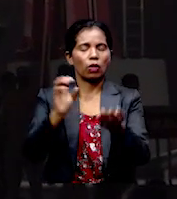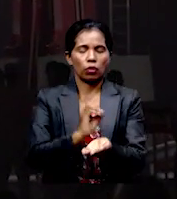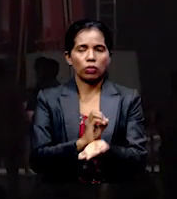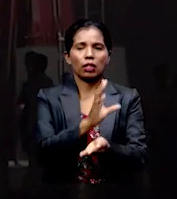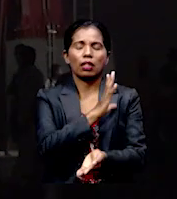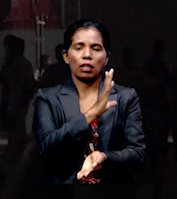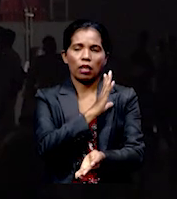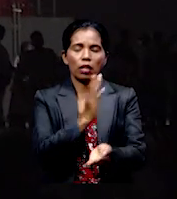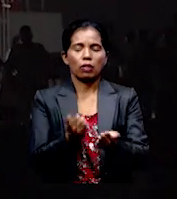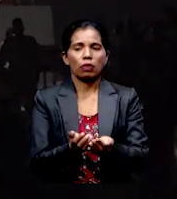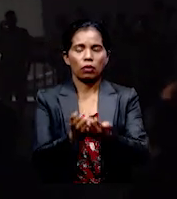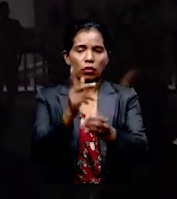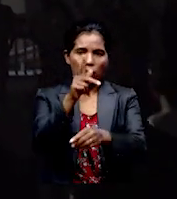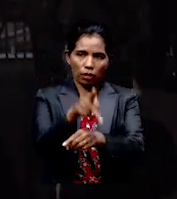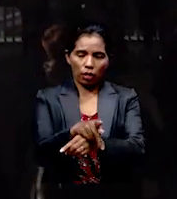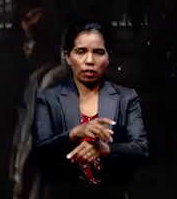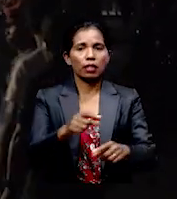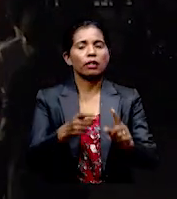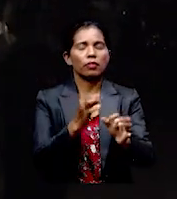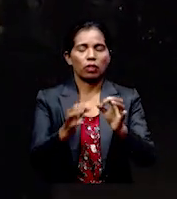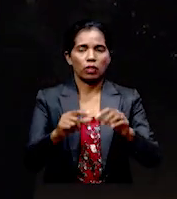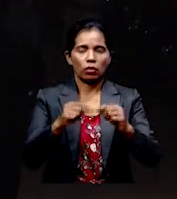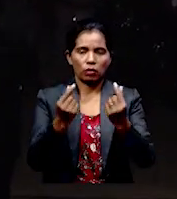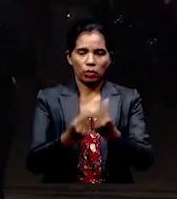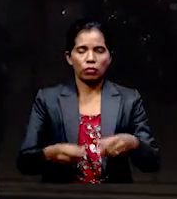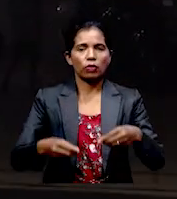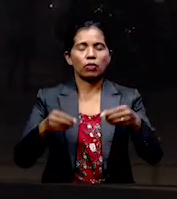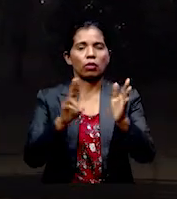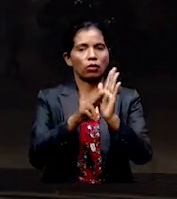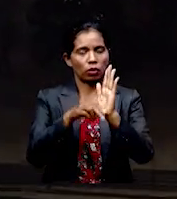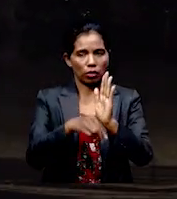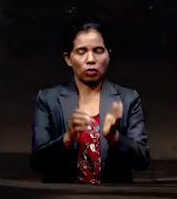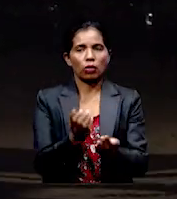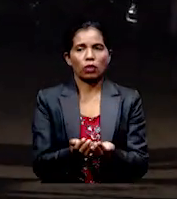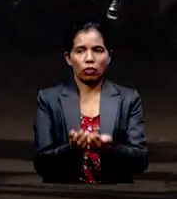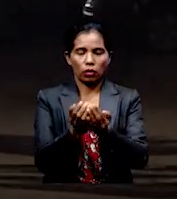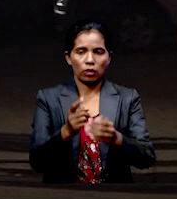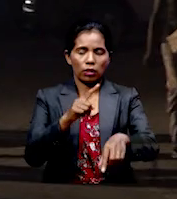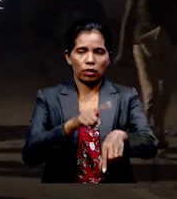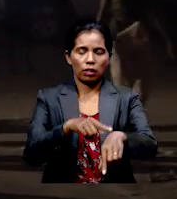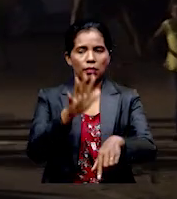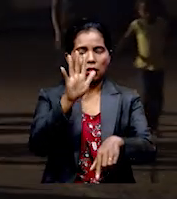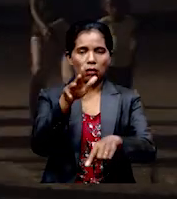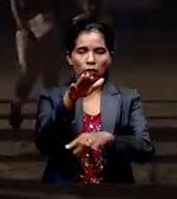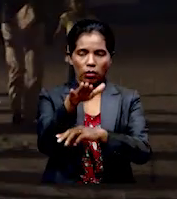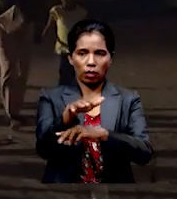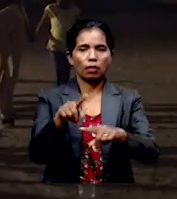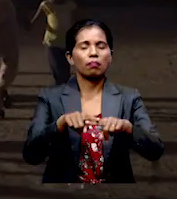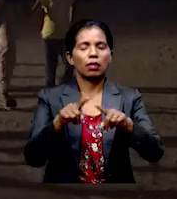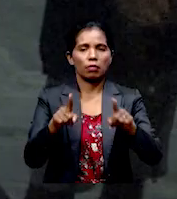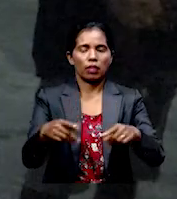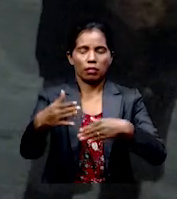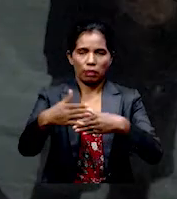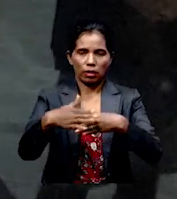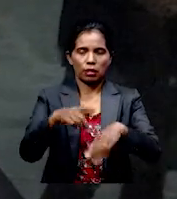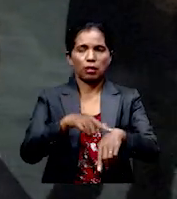to kalan, mas que antes ne equipa Sira fona horário katak, Rone atu arranca iha tuku lim lor kraik, mai bebe shikona tuku sia